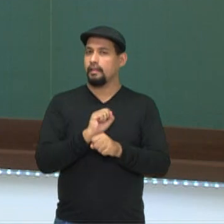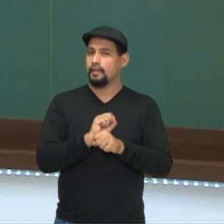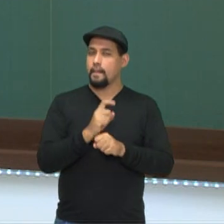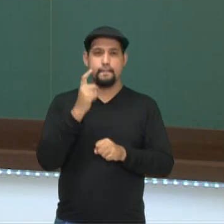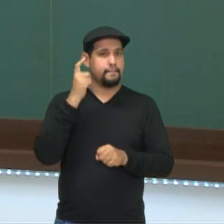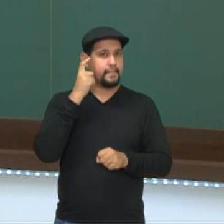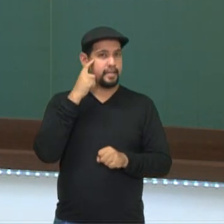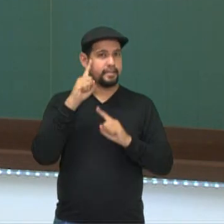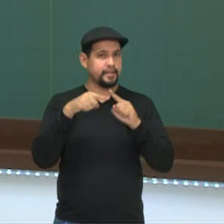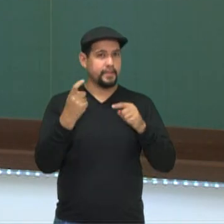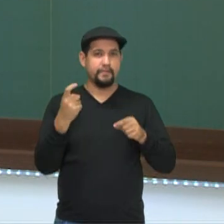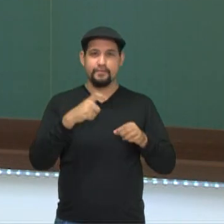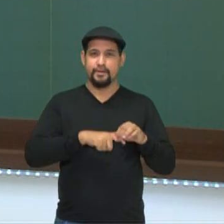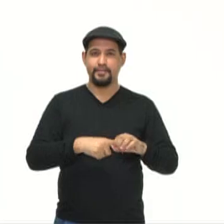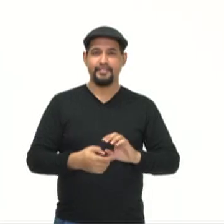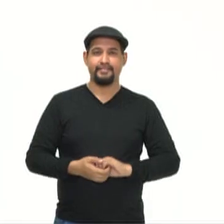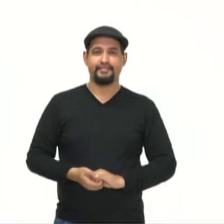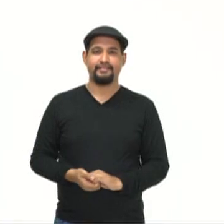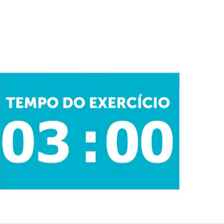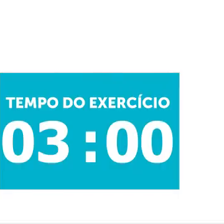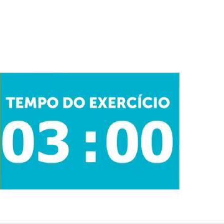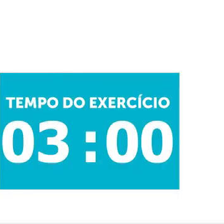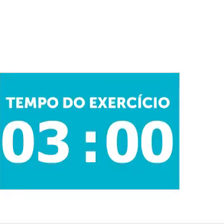você pensar e já voltamos.